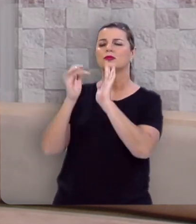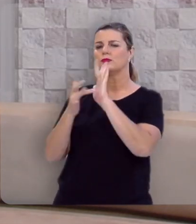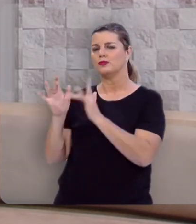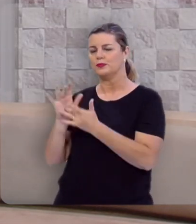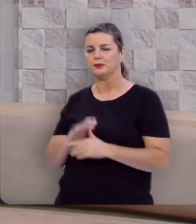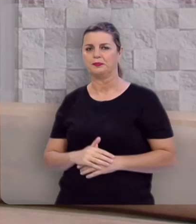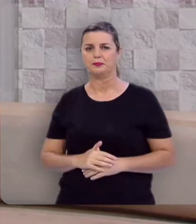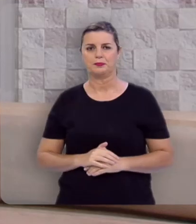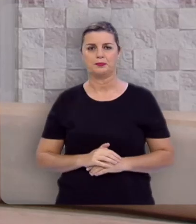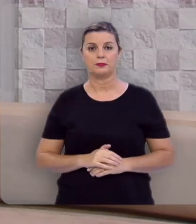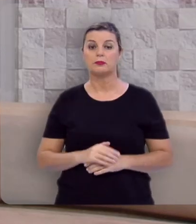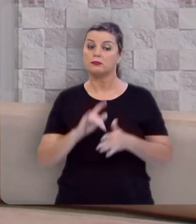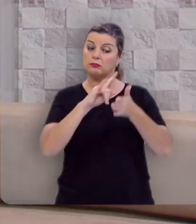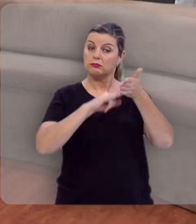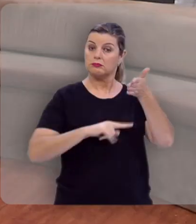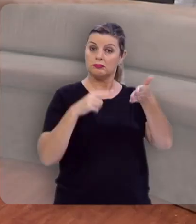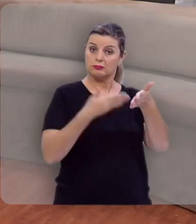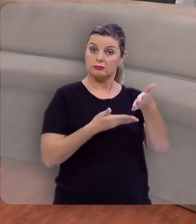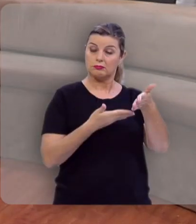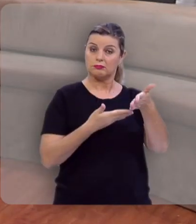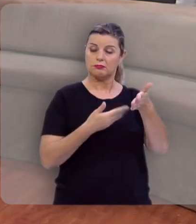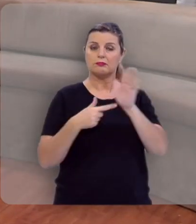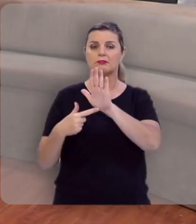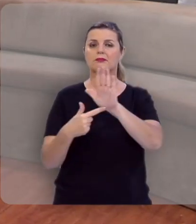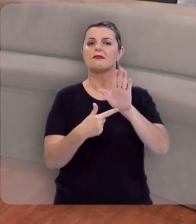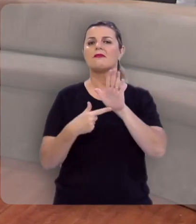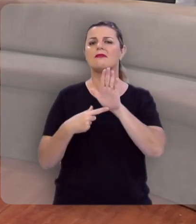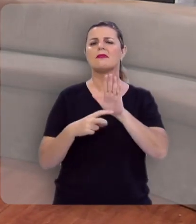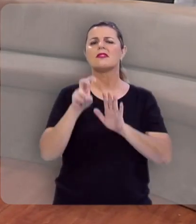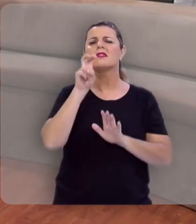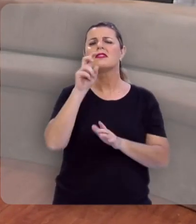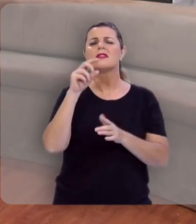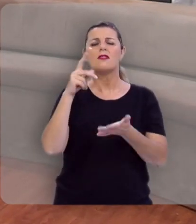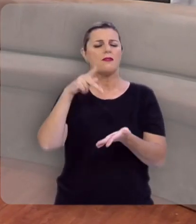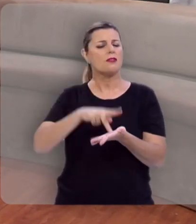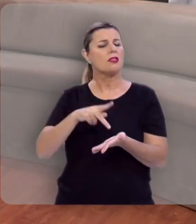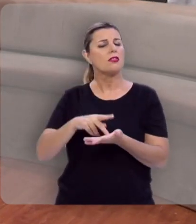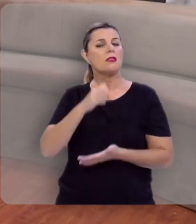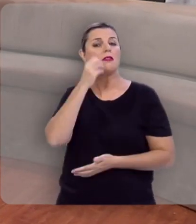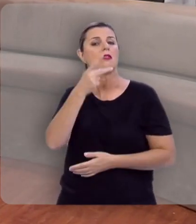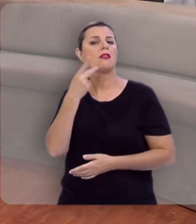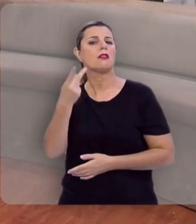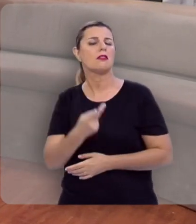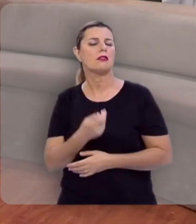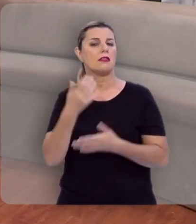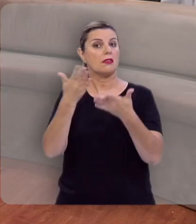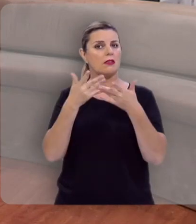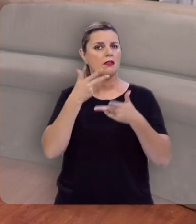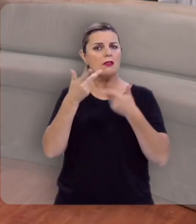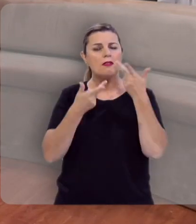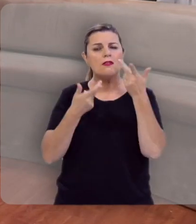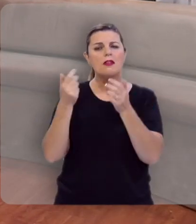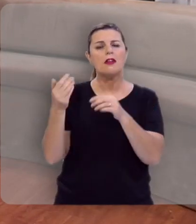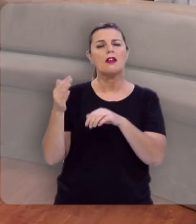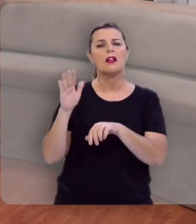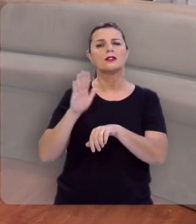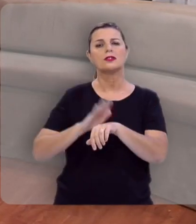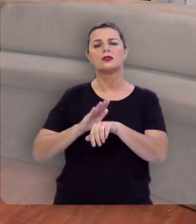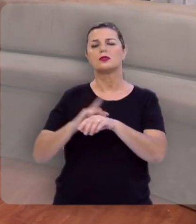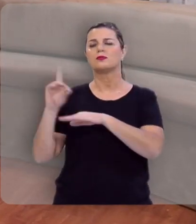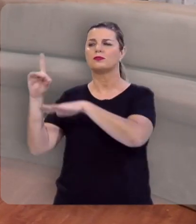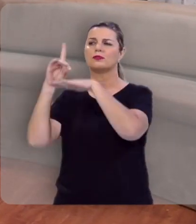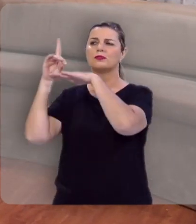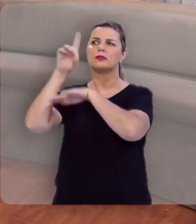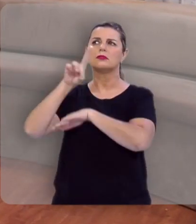Ele. O texto lido apresenta-nos 5 verdades benditas que eu quero destacar acerca